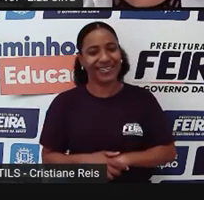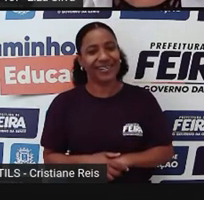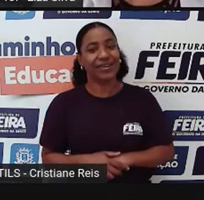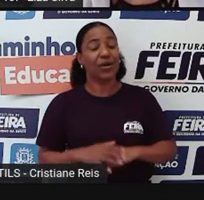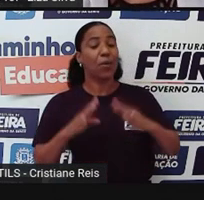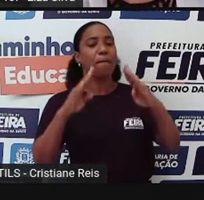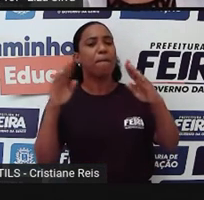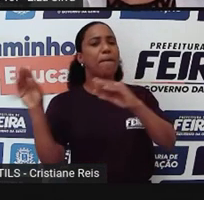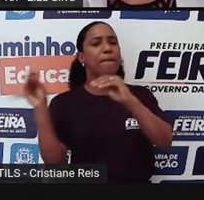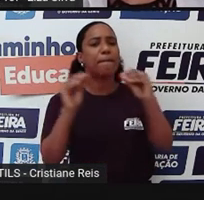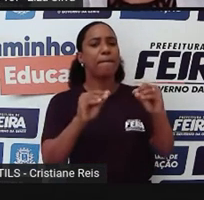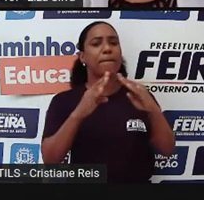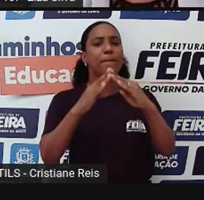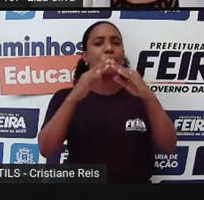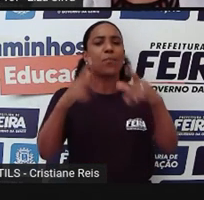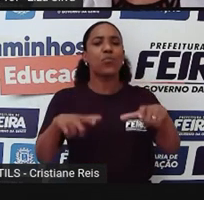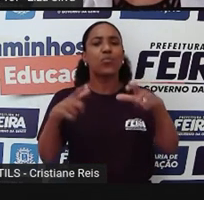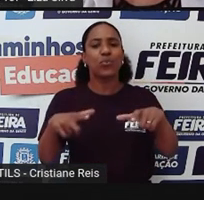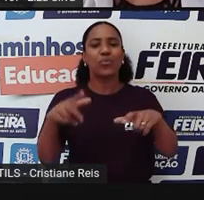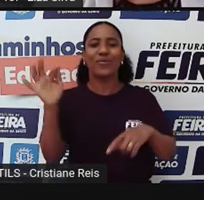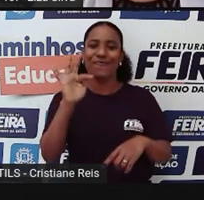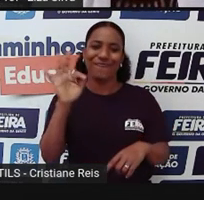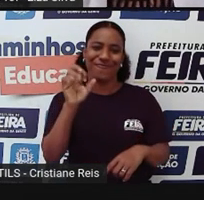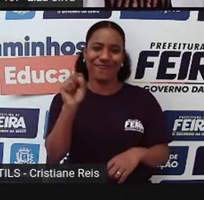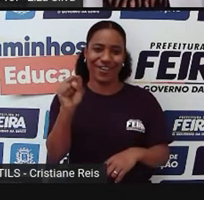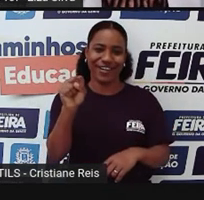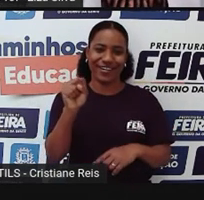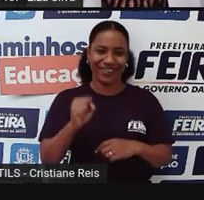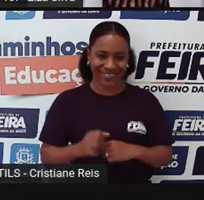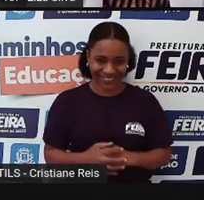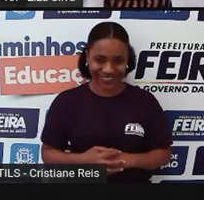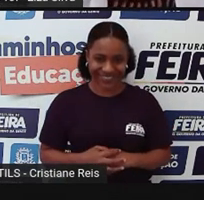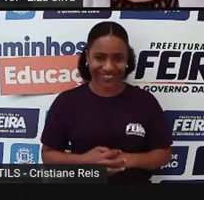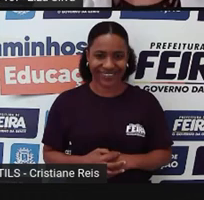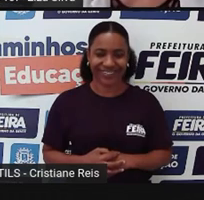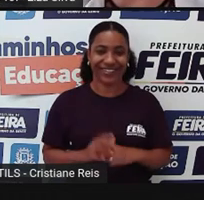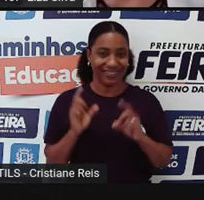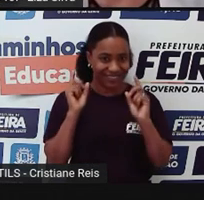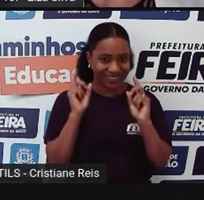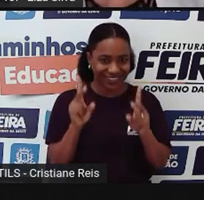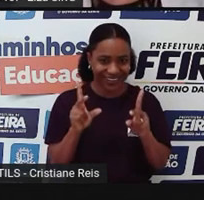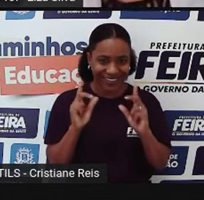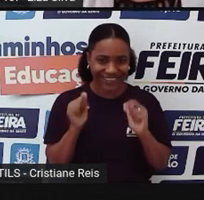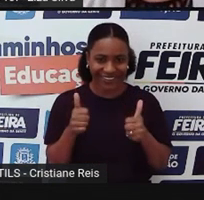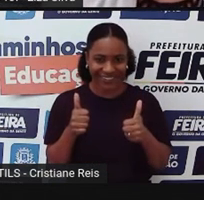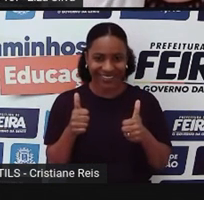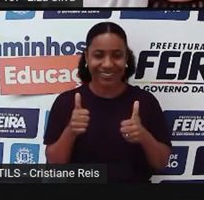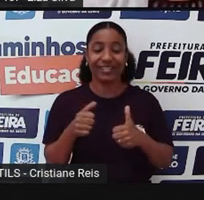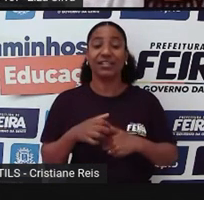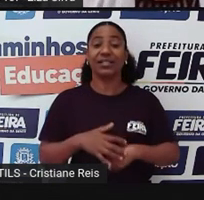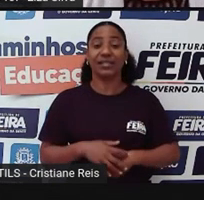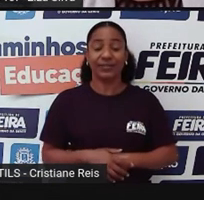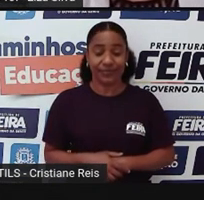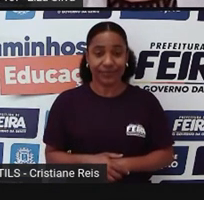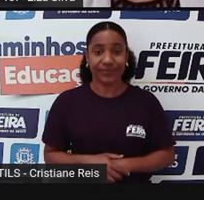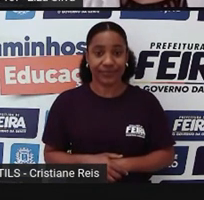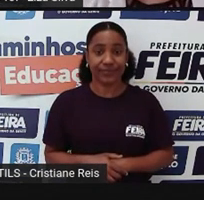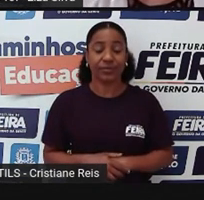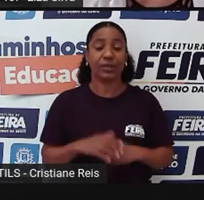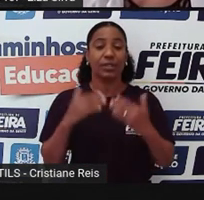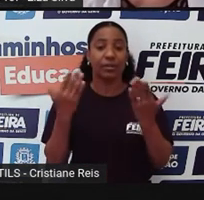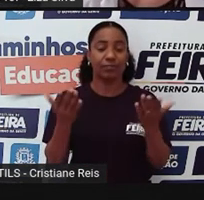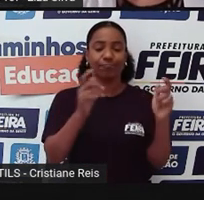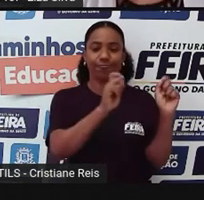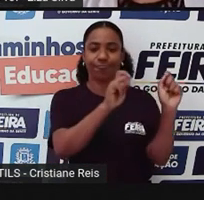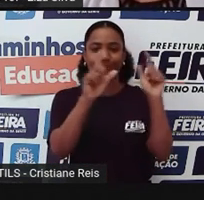onde você mora aí leva em Feira de Santana eu moro em Feira de Santana ok então esse é o